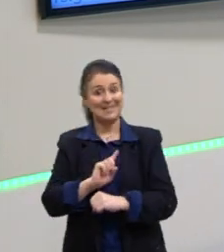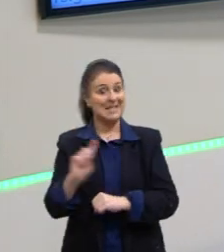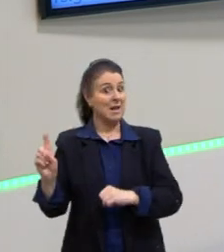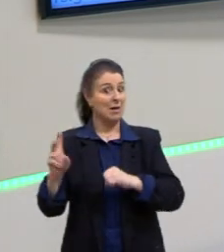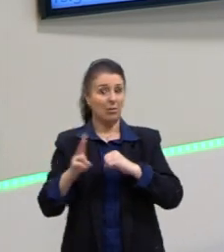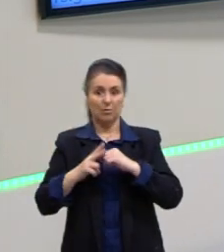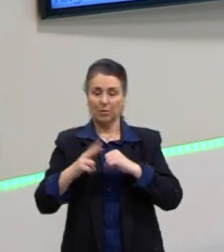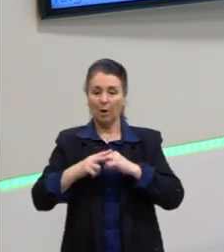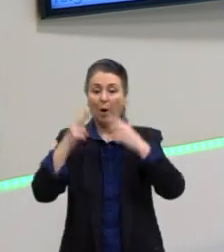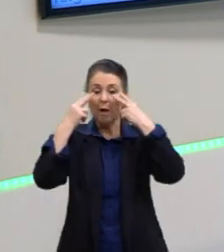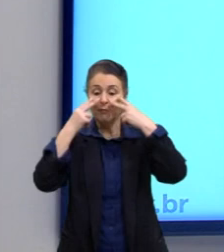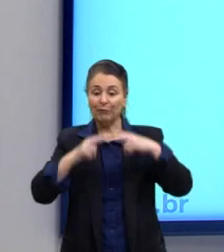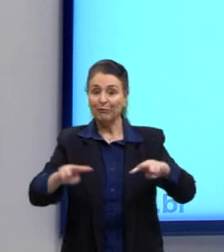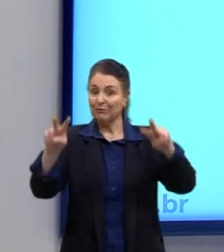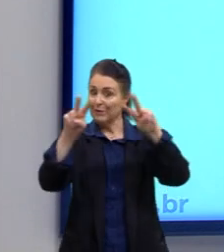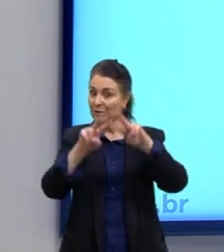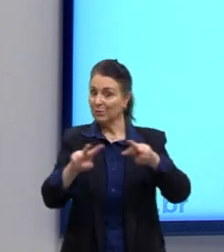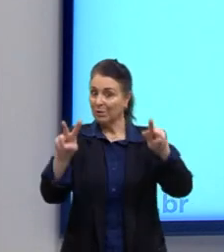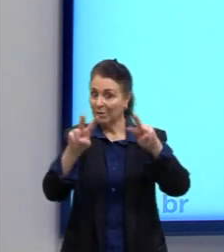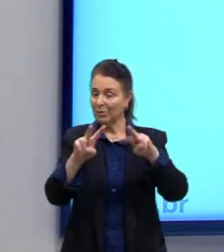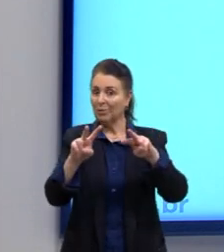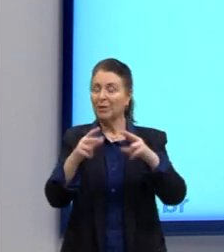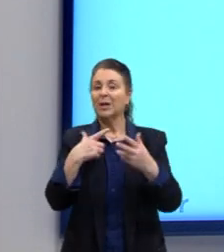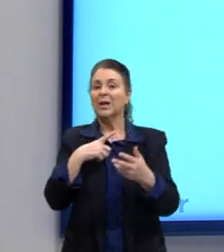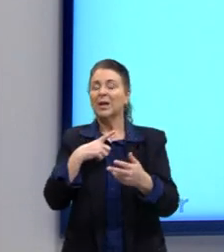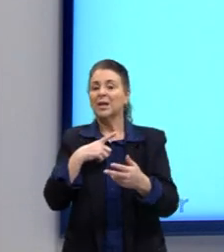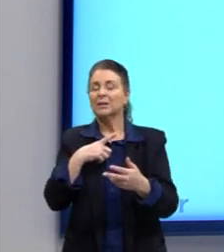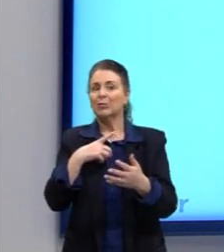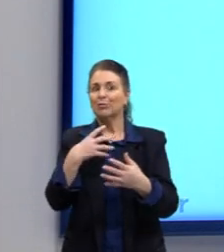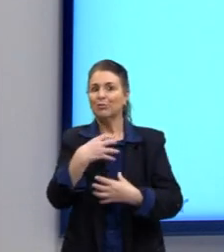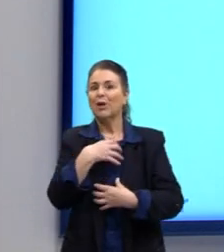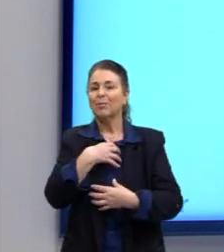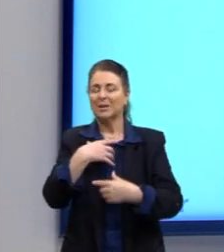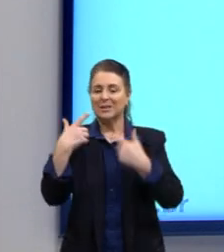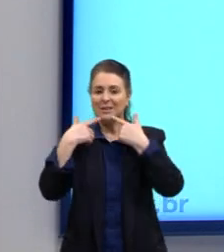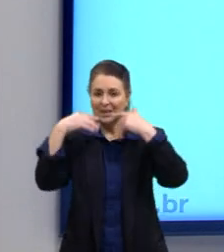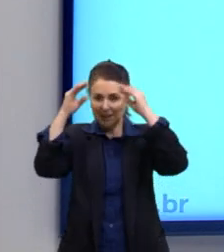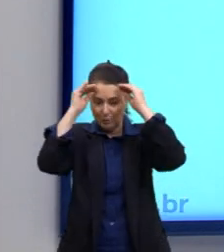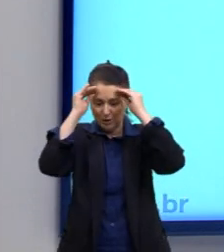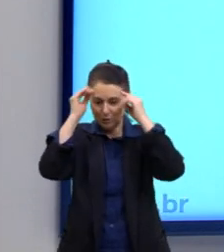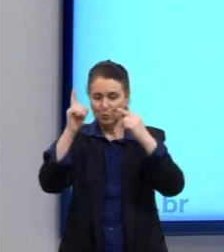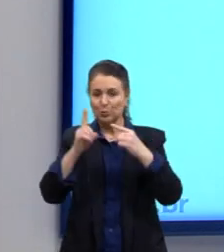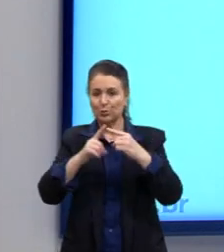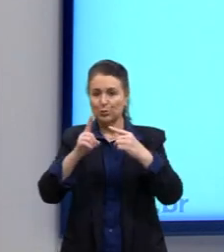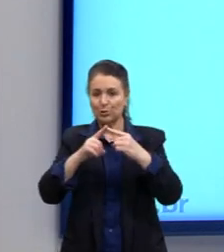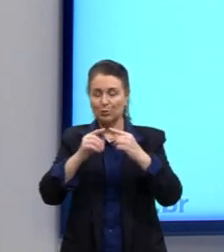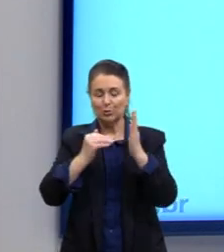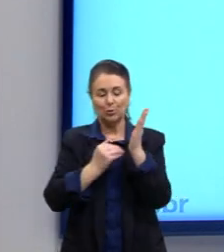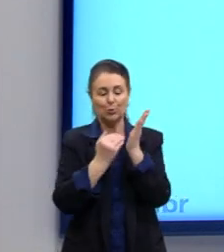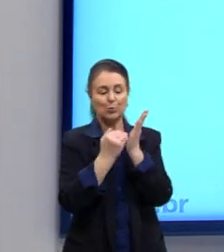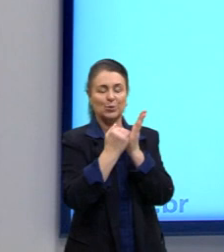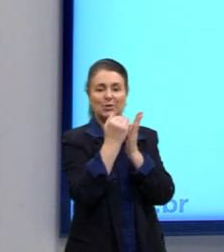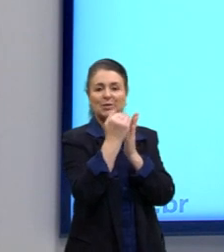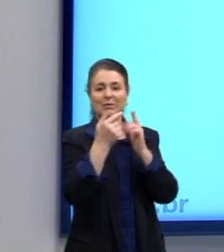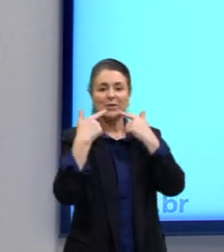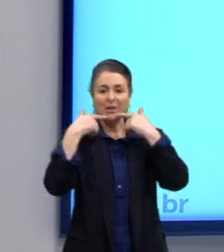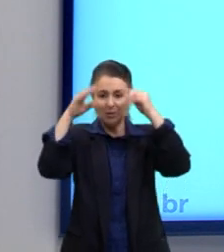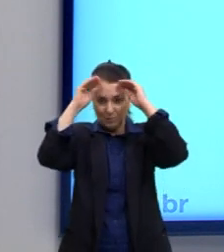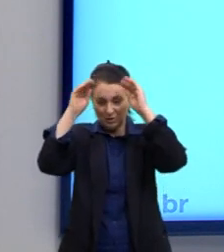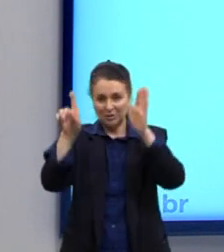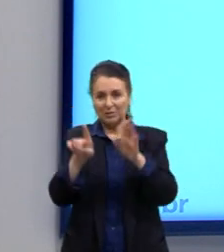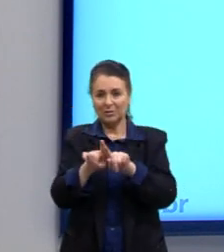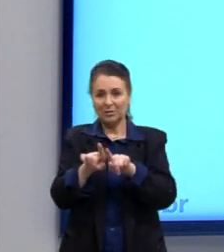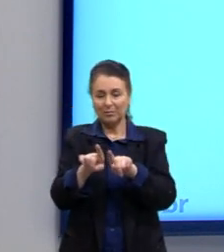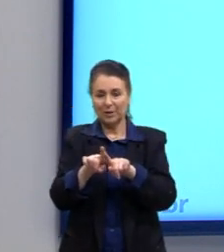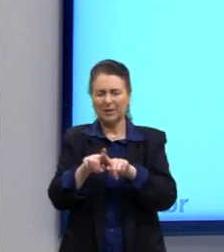também linguagem visual seriam basicamente essas formas de linguagens modalidades e níveis de linguagem Então veja que nós temos